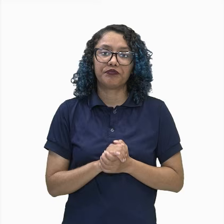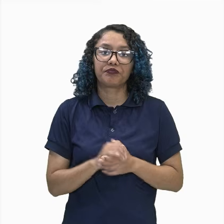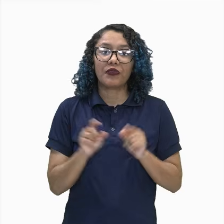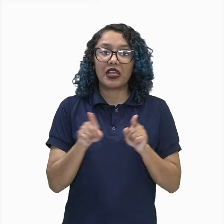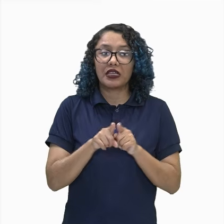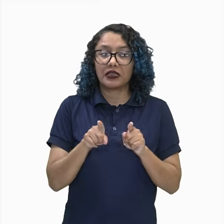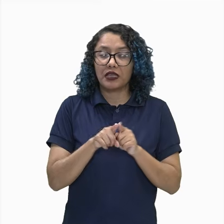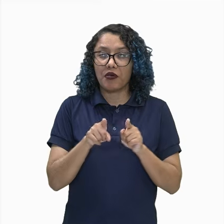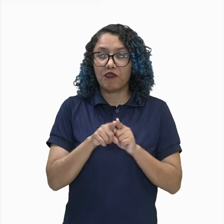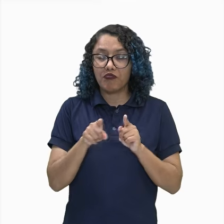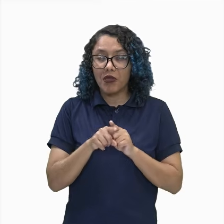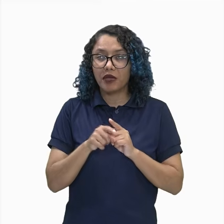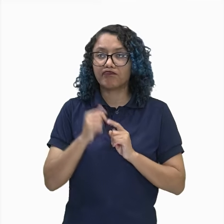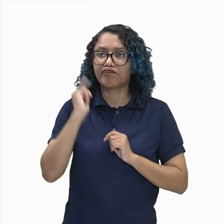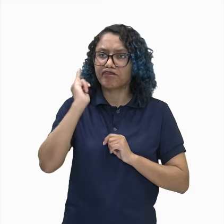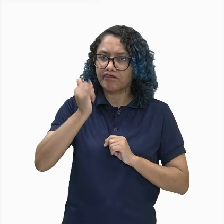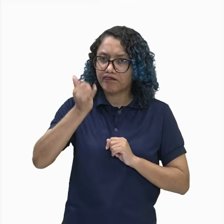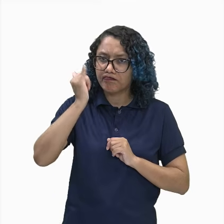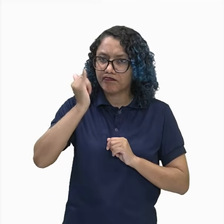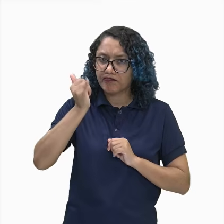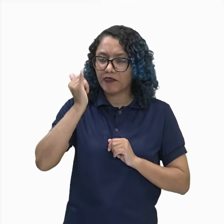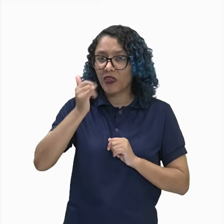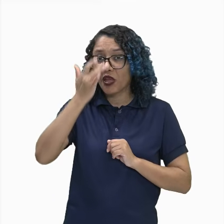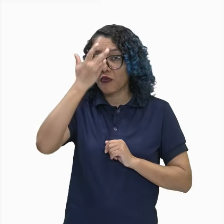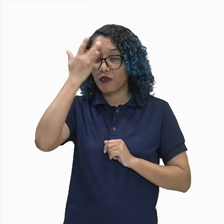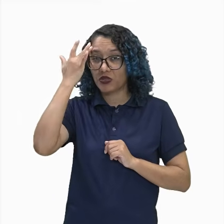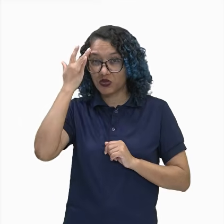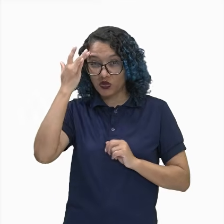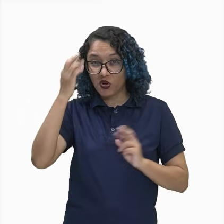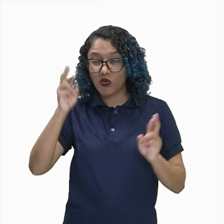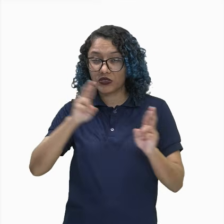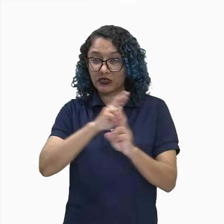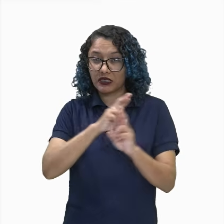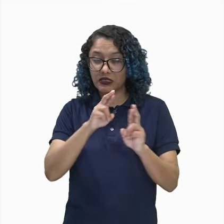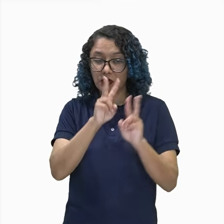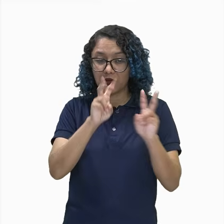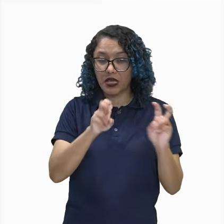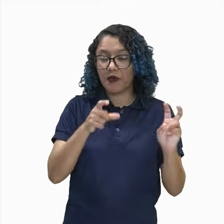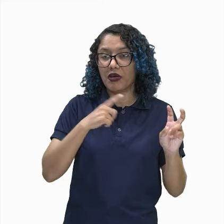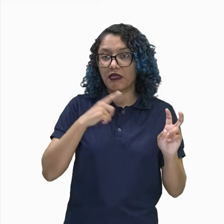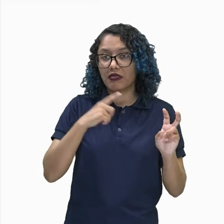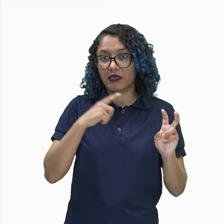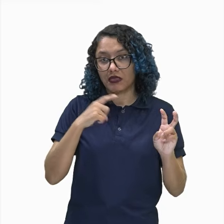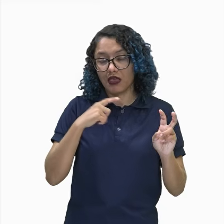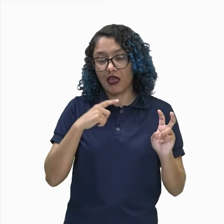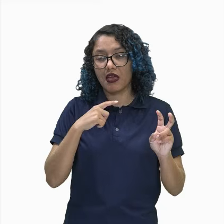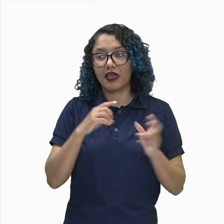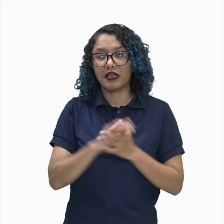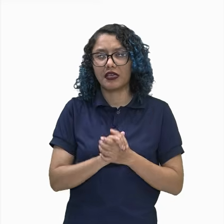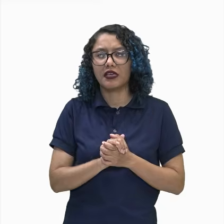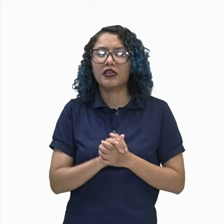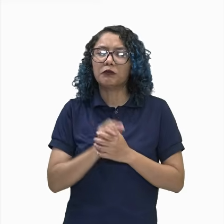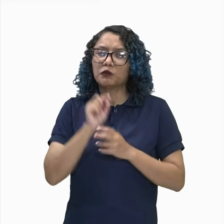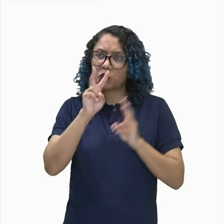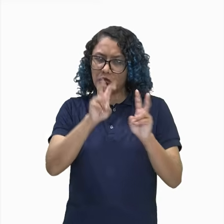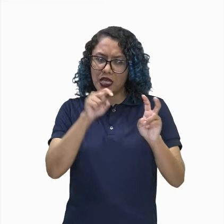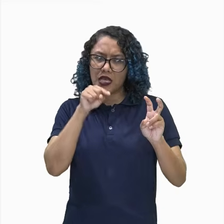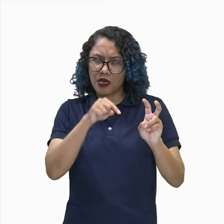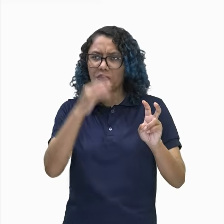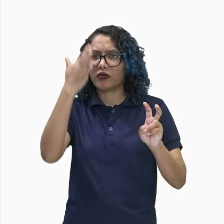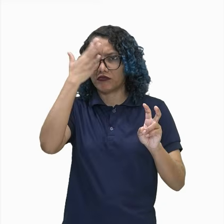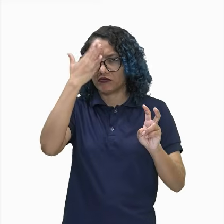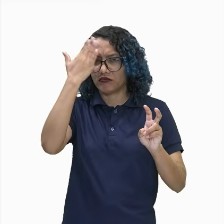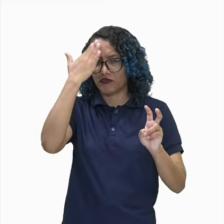seja, pessoas relacionadas àquela temática, pessoas que entendem, que estudam aquele tema ou